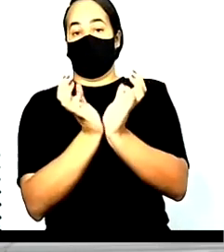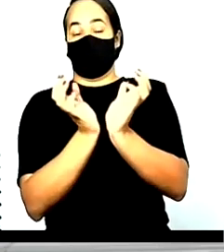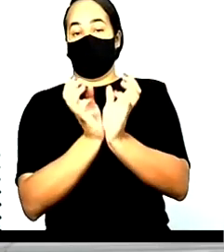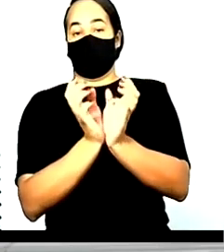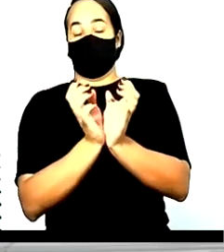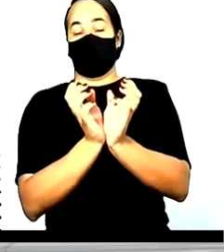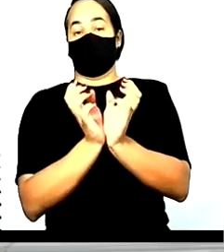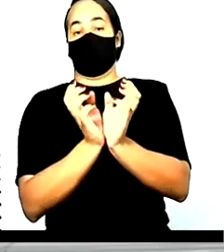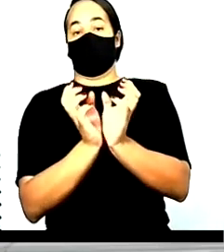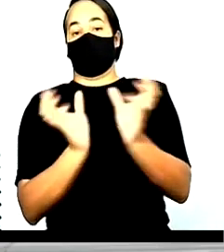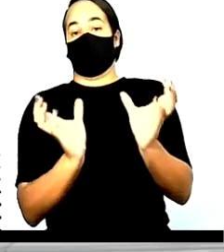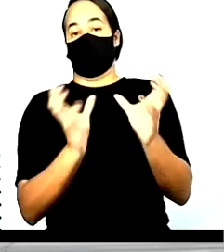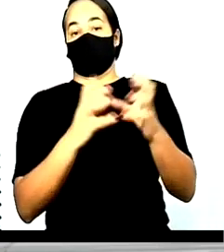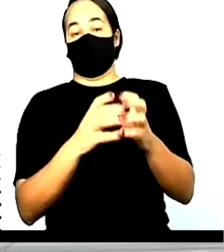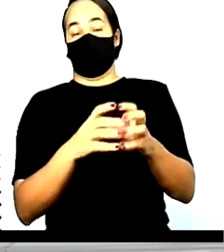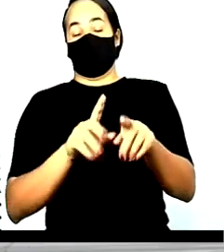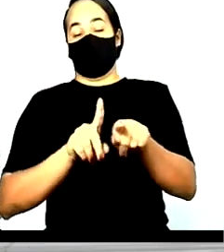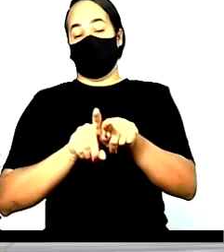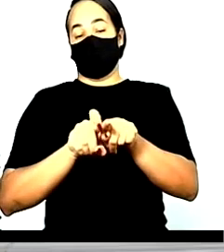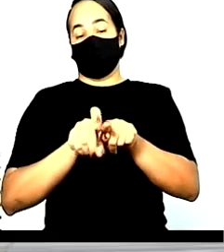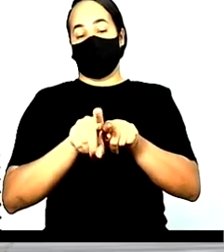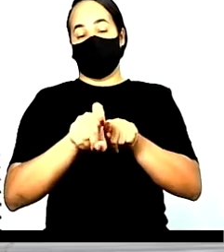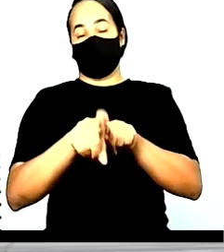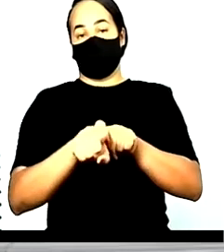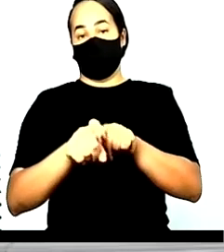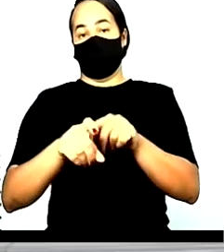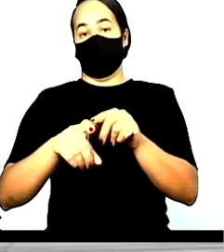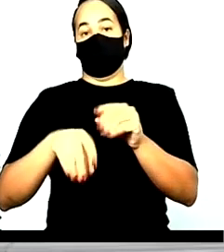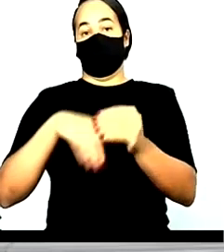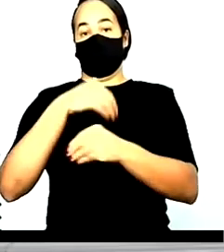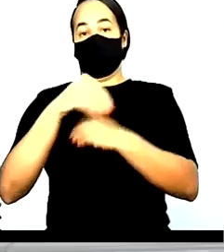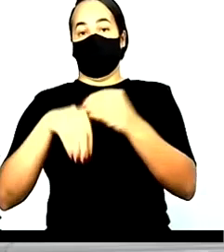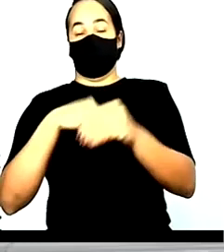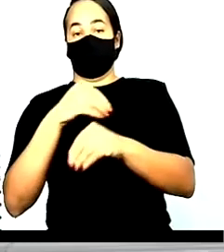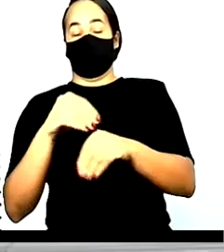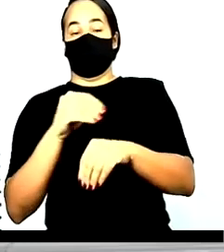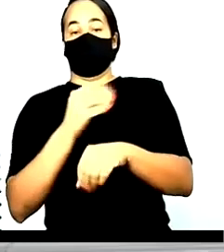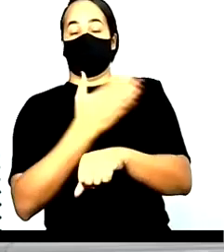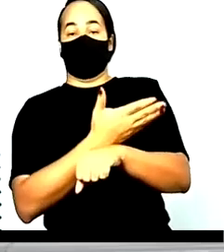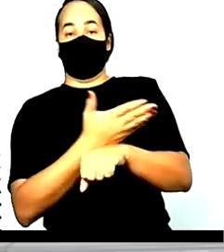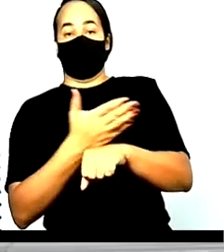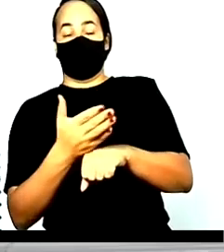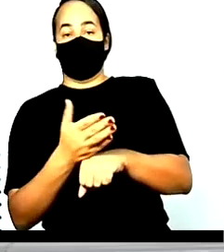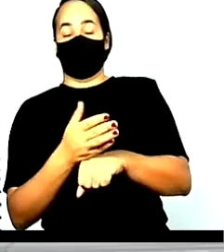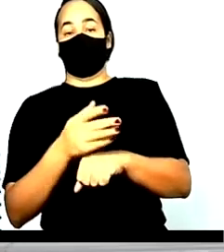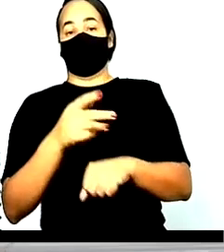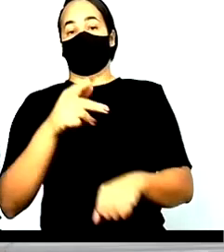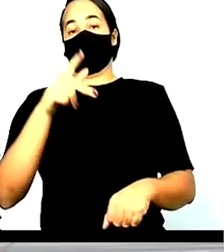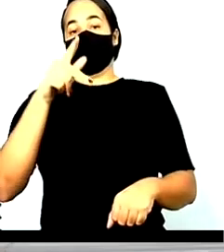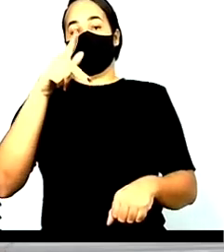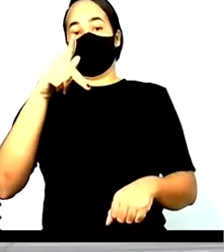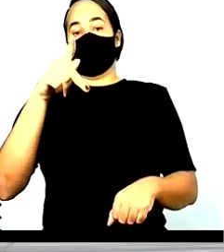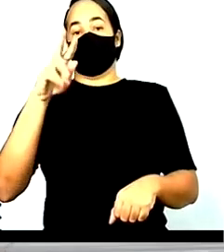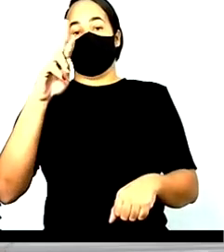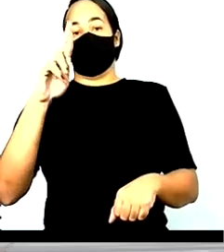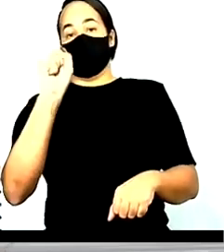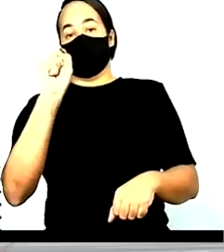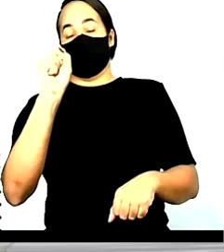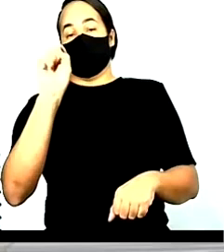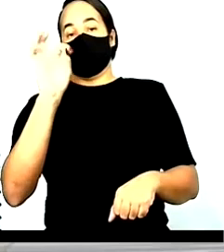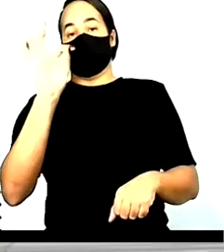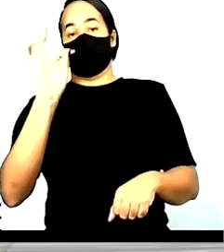líquido seminal e o líquido prostático, constitui o esperma ou o sêmen. Mas se tem um que